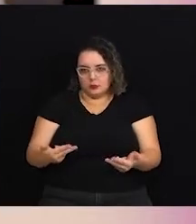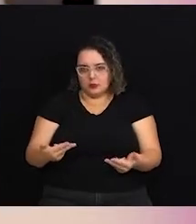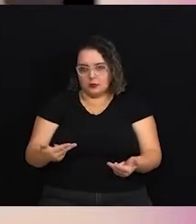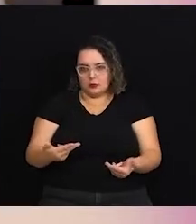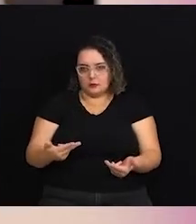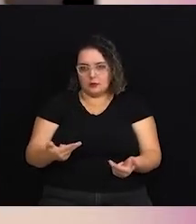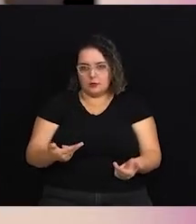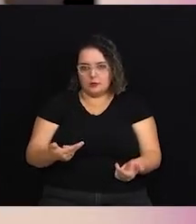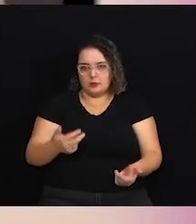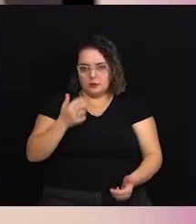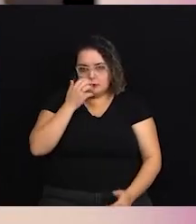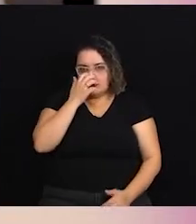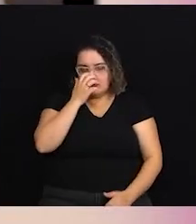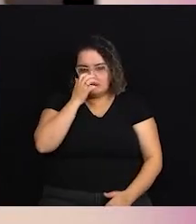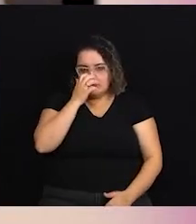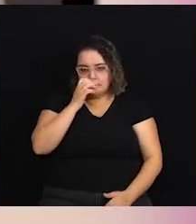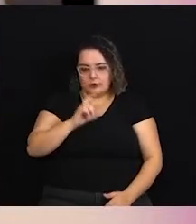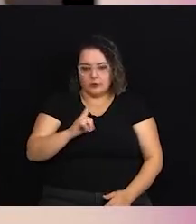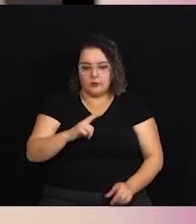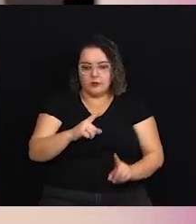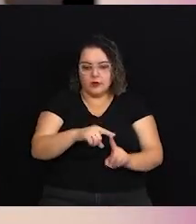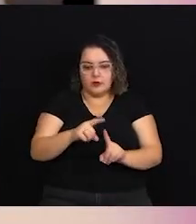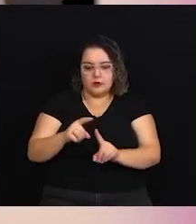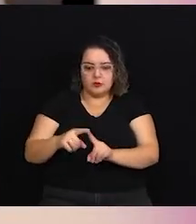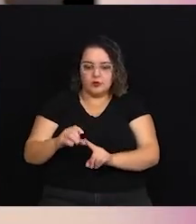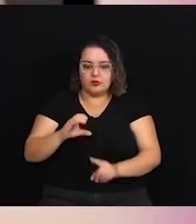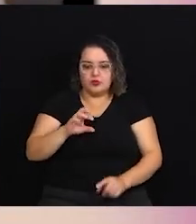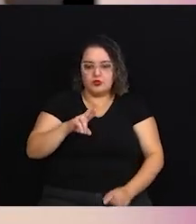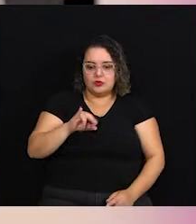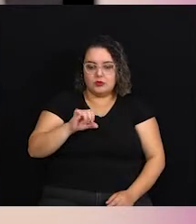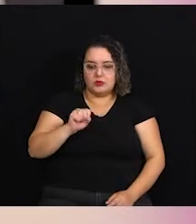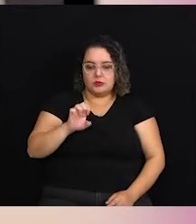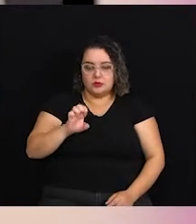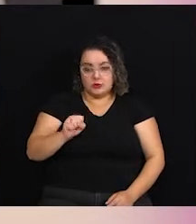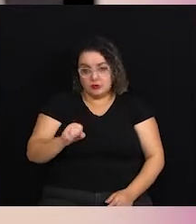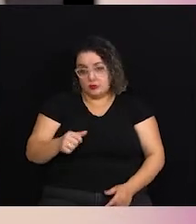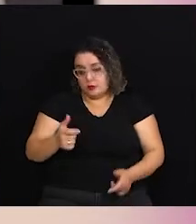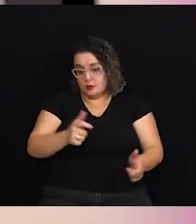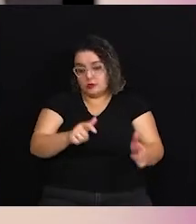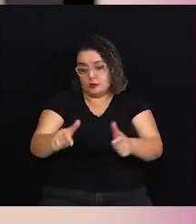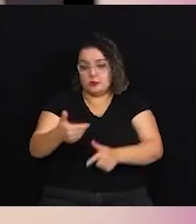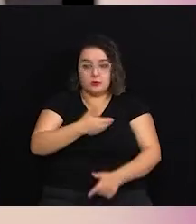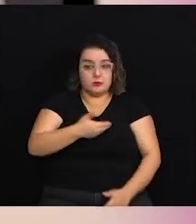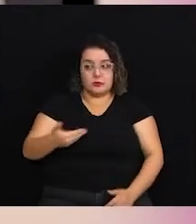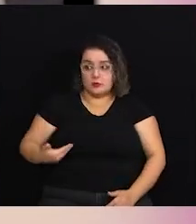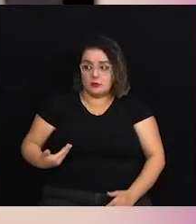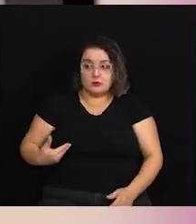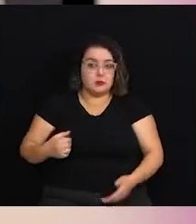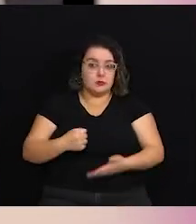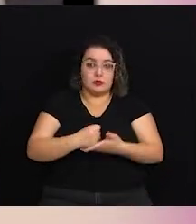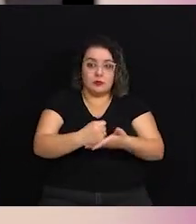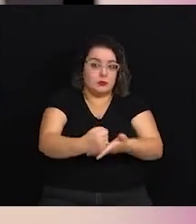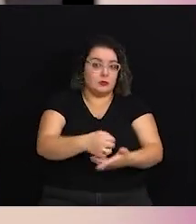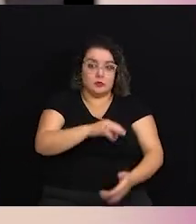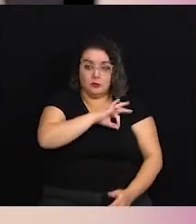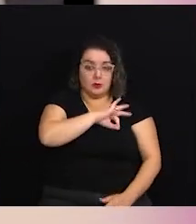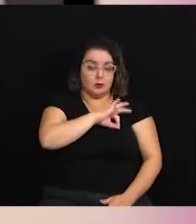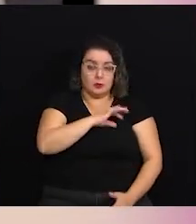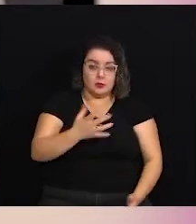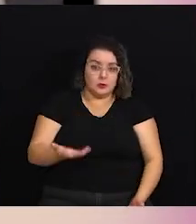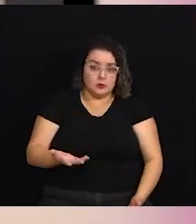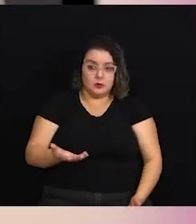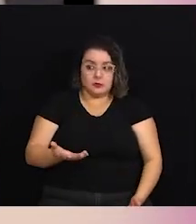essas pessoas que têm esse tipo de crise em espaços públicos serem conduzido para uma delegacia de polícia